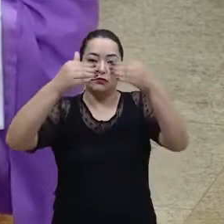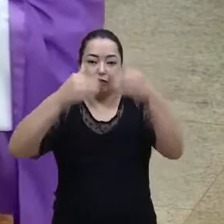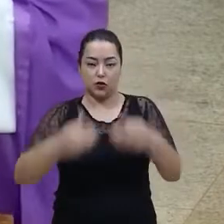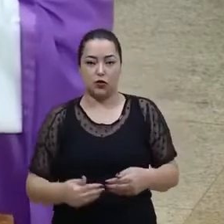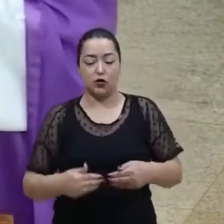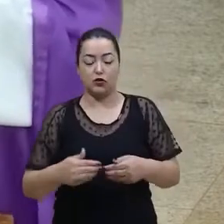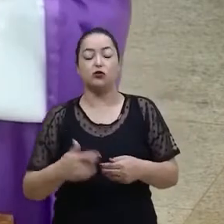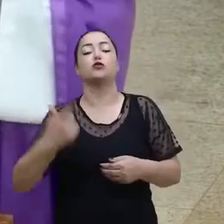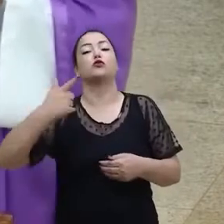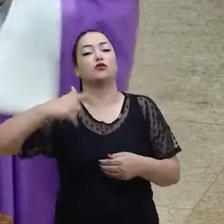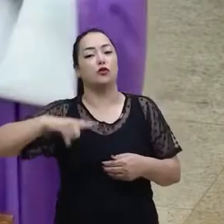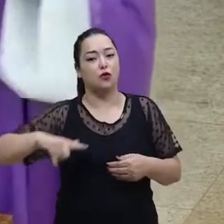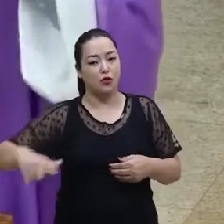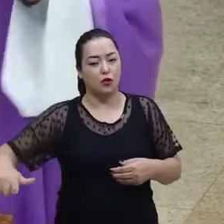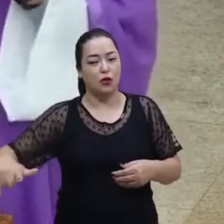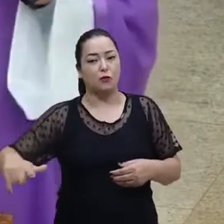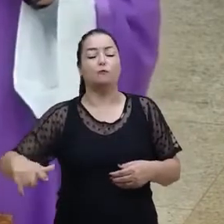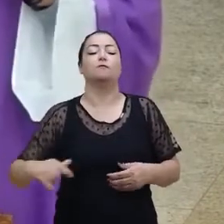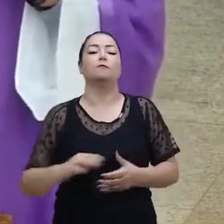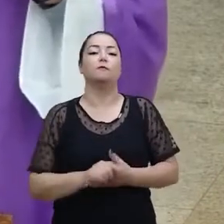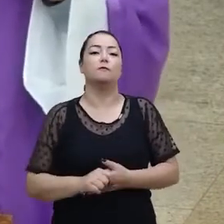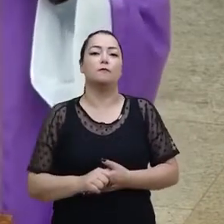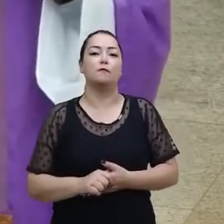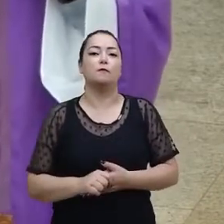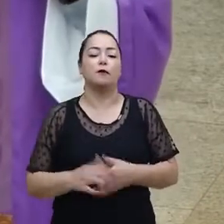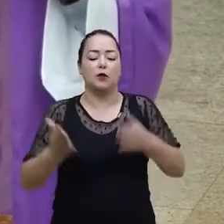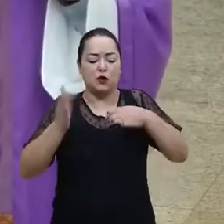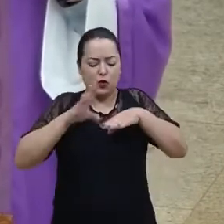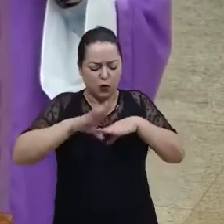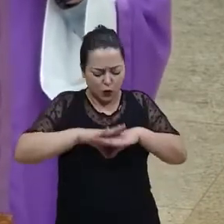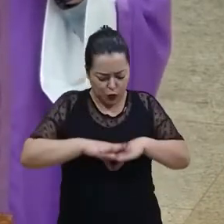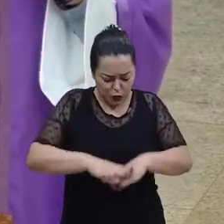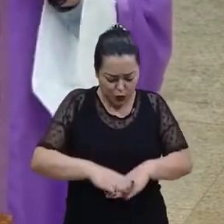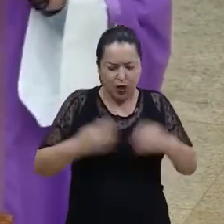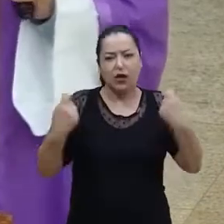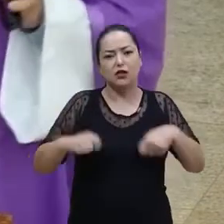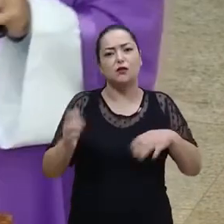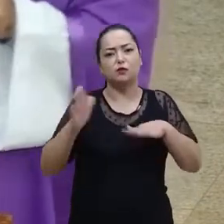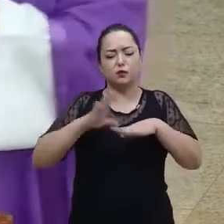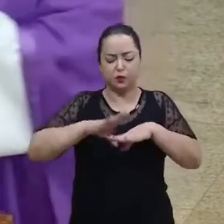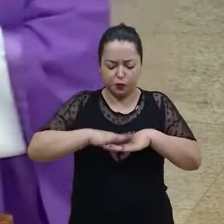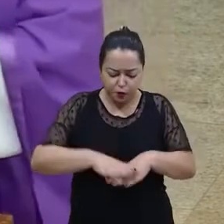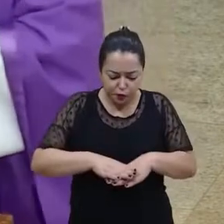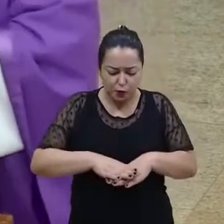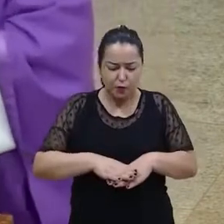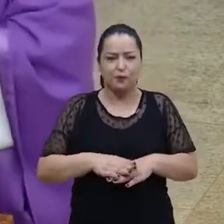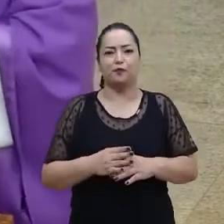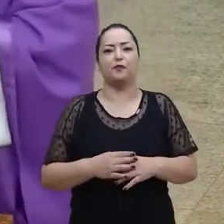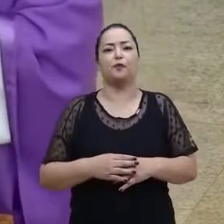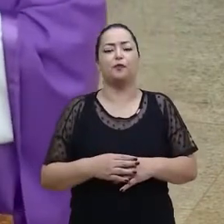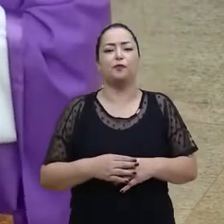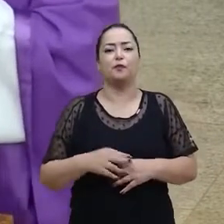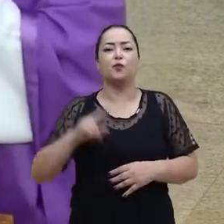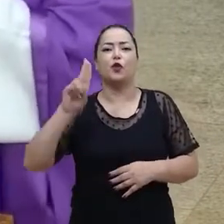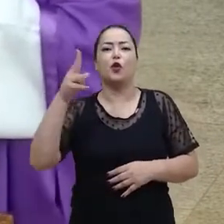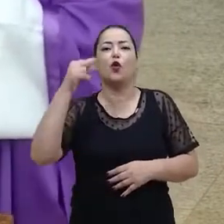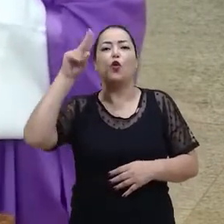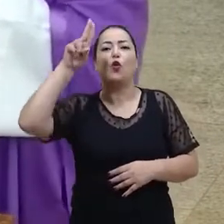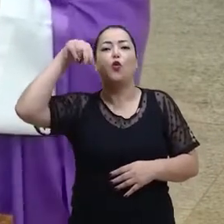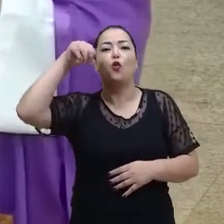mais uma vez desta Mística da humildade do húmus da terra